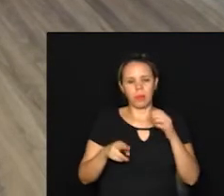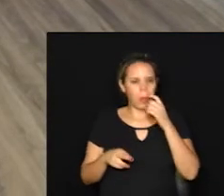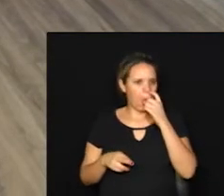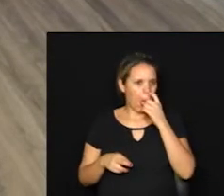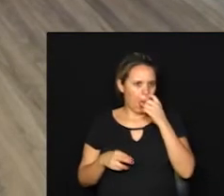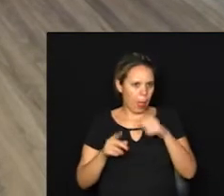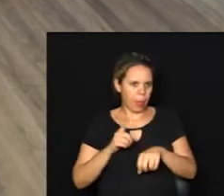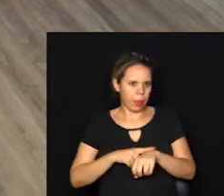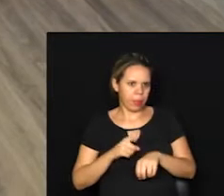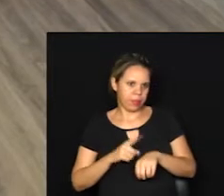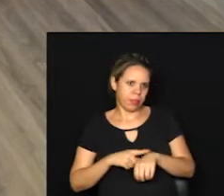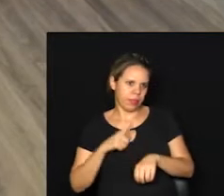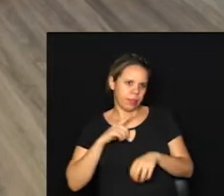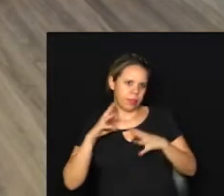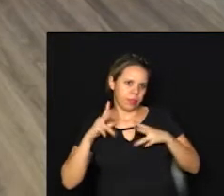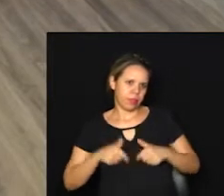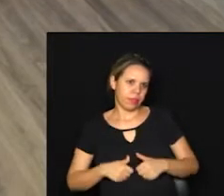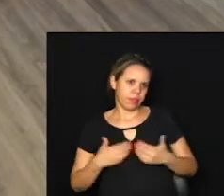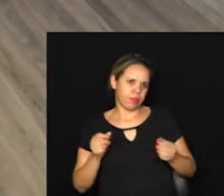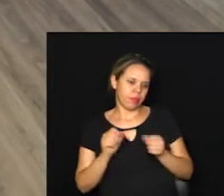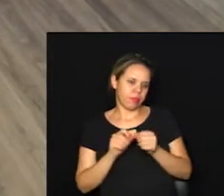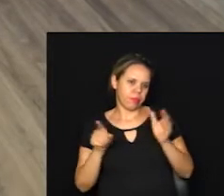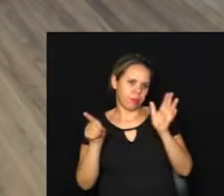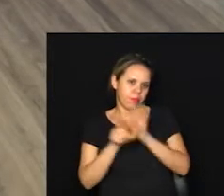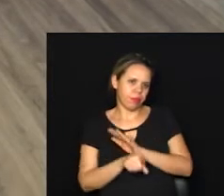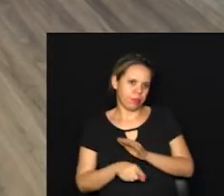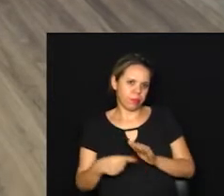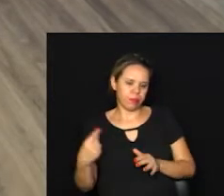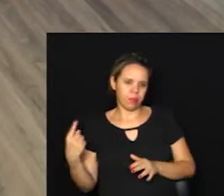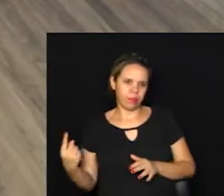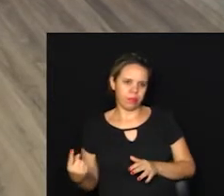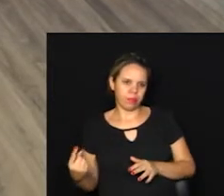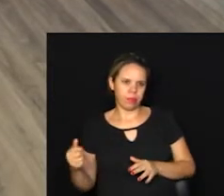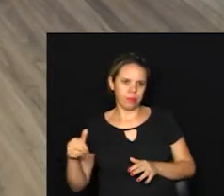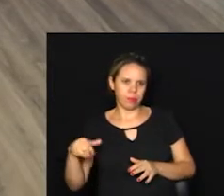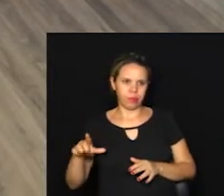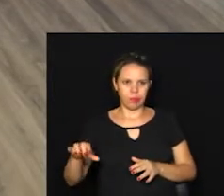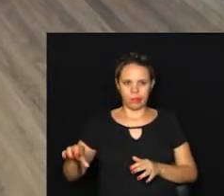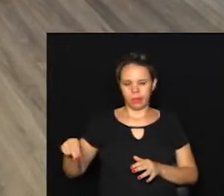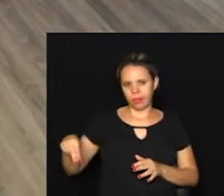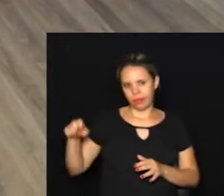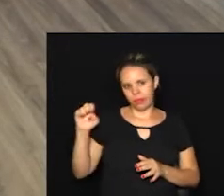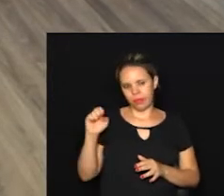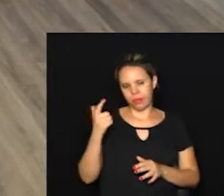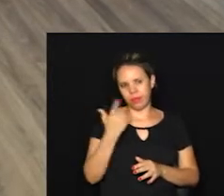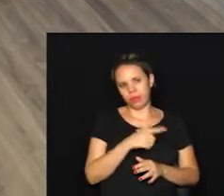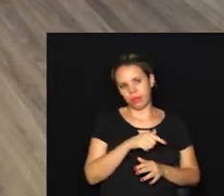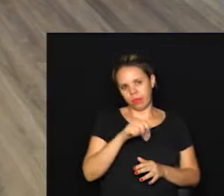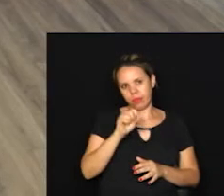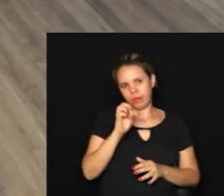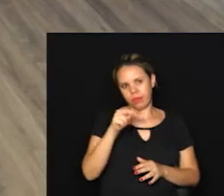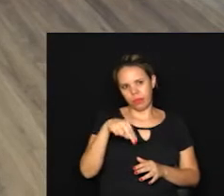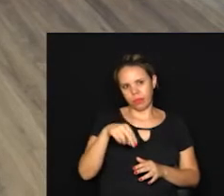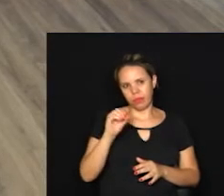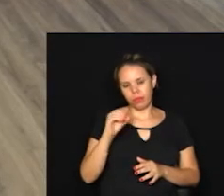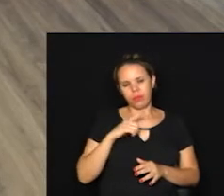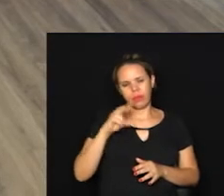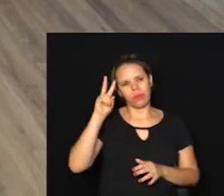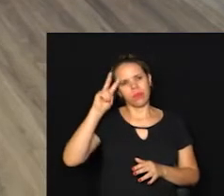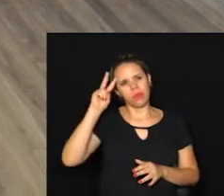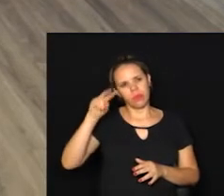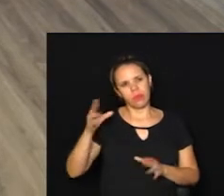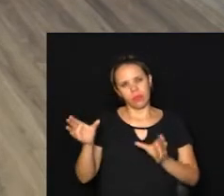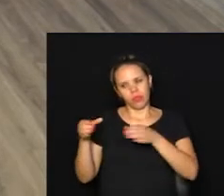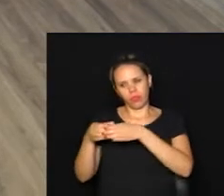tem um tempo de higienizar, então vou fazer a pergunta ao Mariolane e depois ao Stefan Campineiro. Existe a história de que o